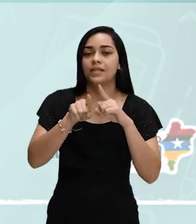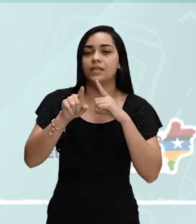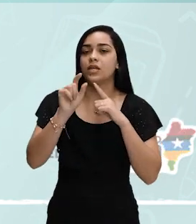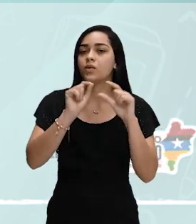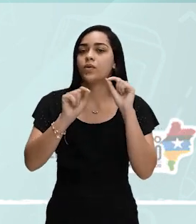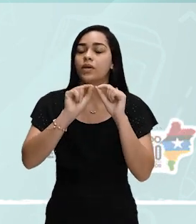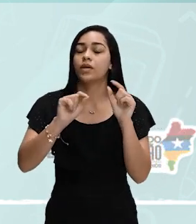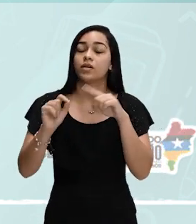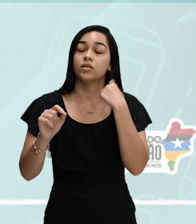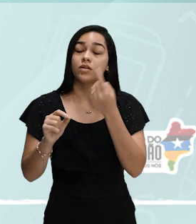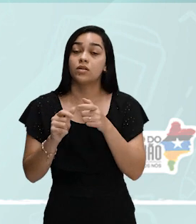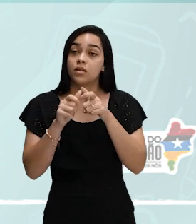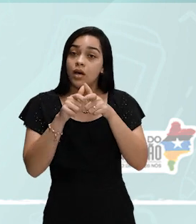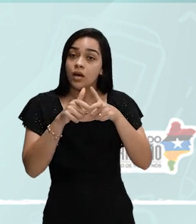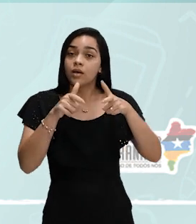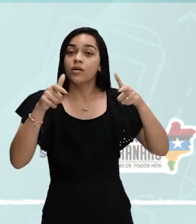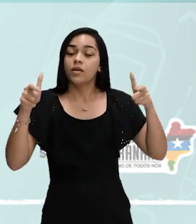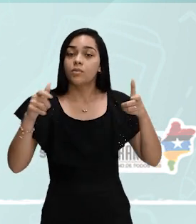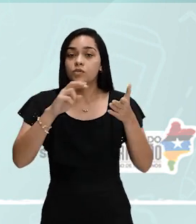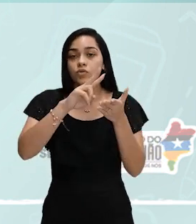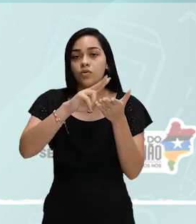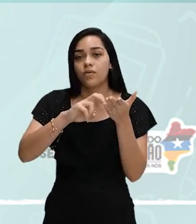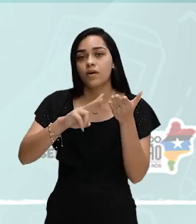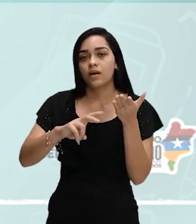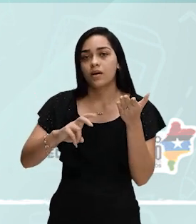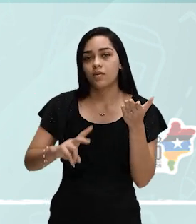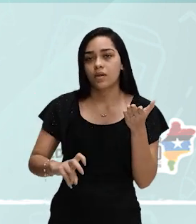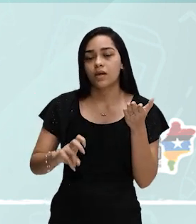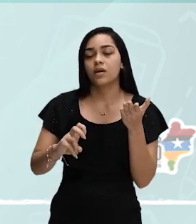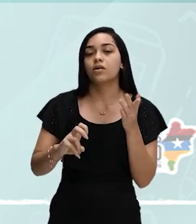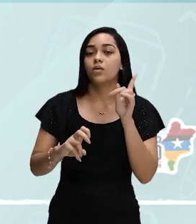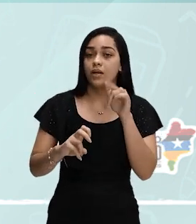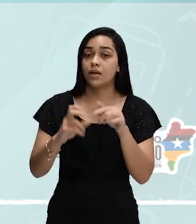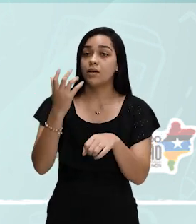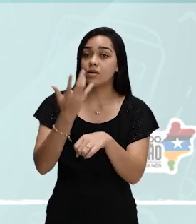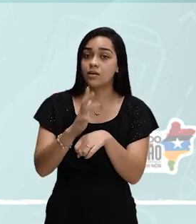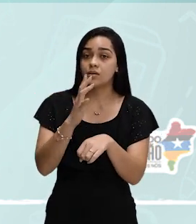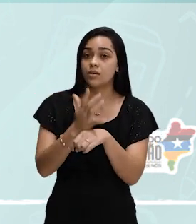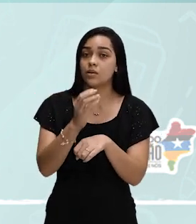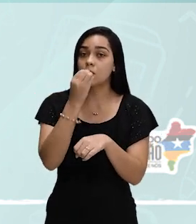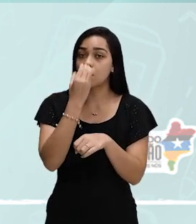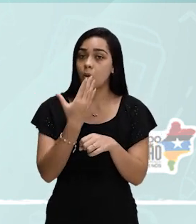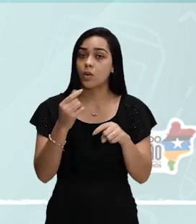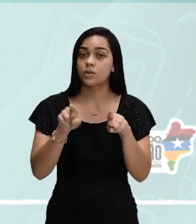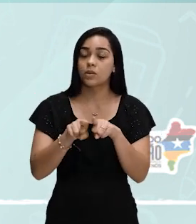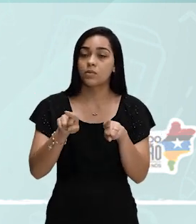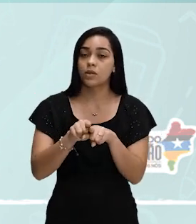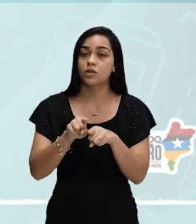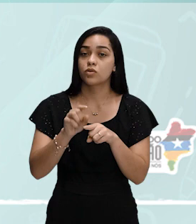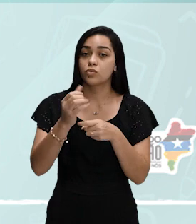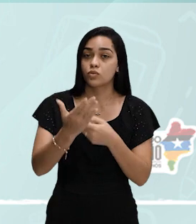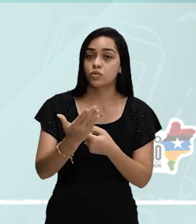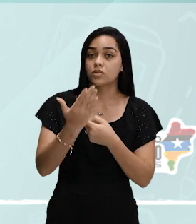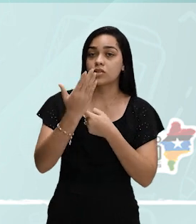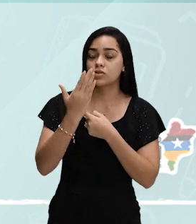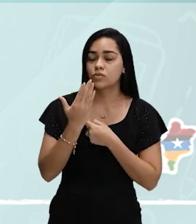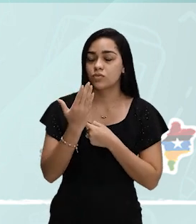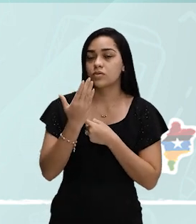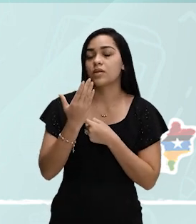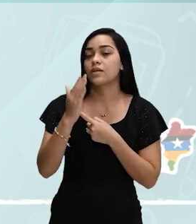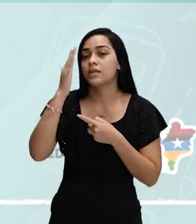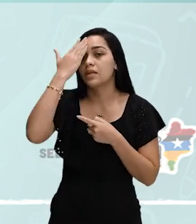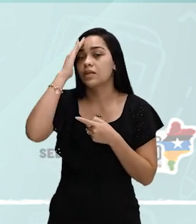que nós ampliemos o nosso vocabulário, é um exercício bom e também nos ajuda na interpretação desses